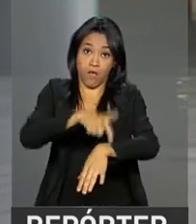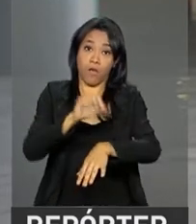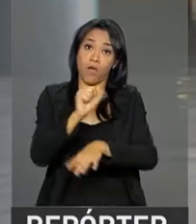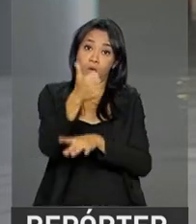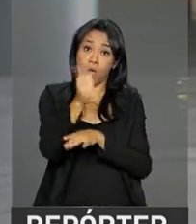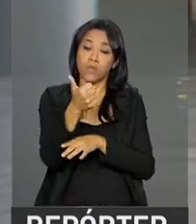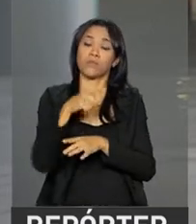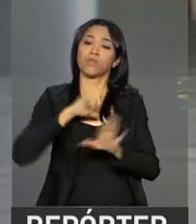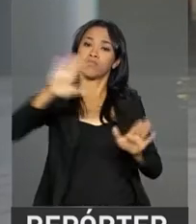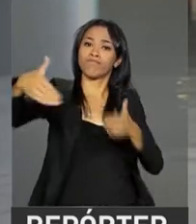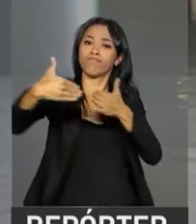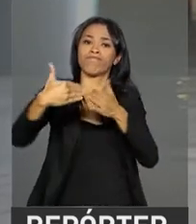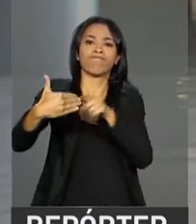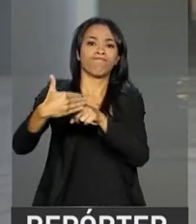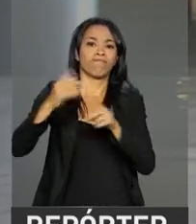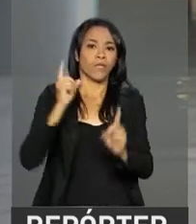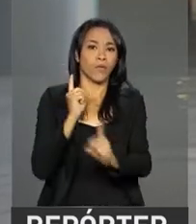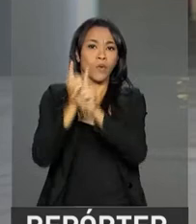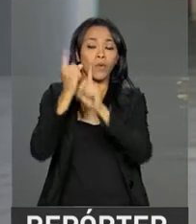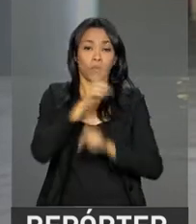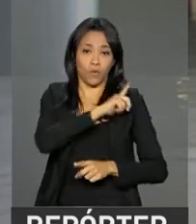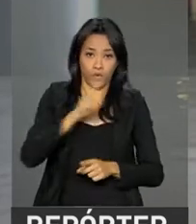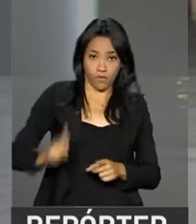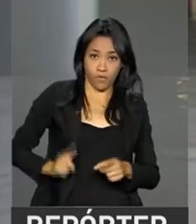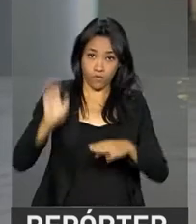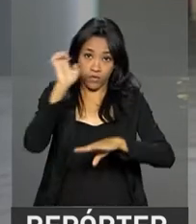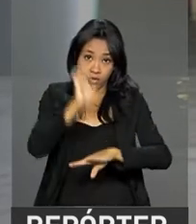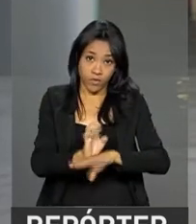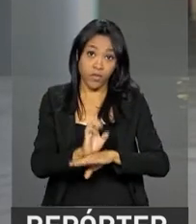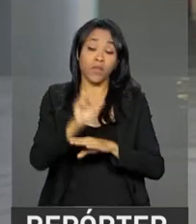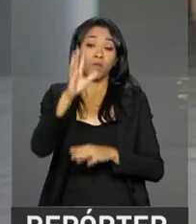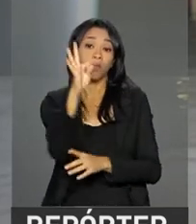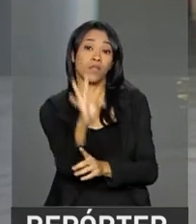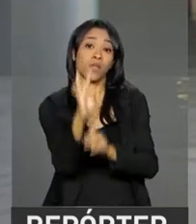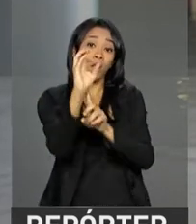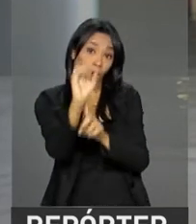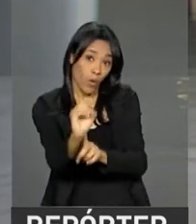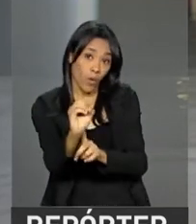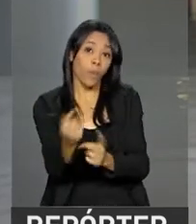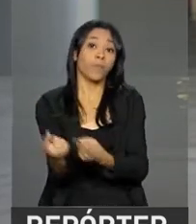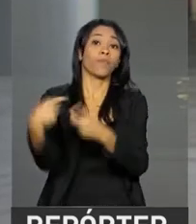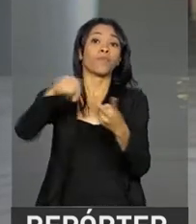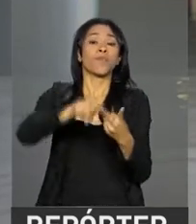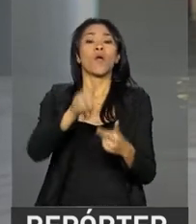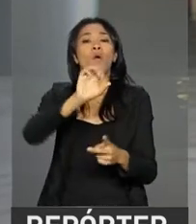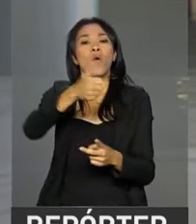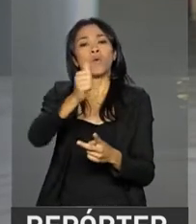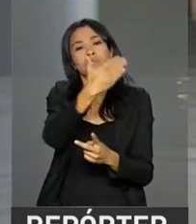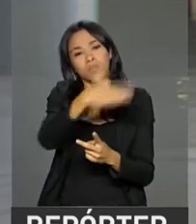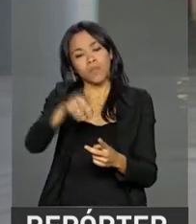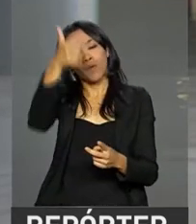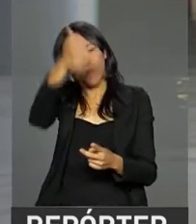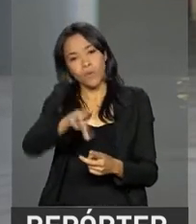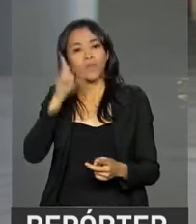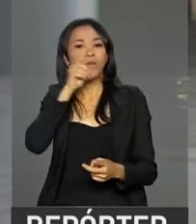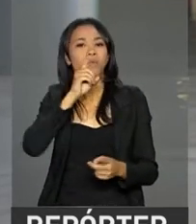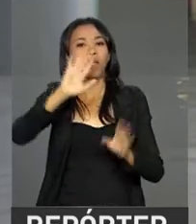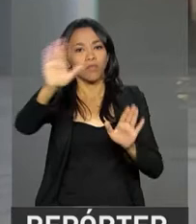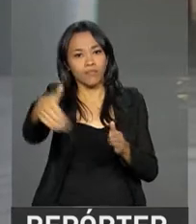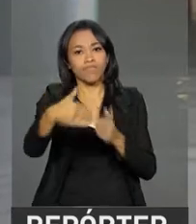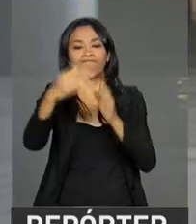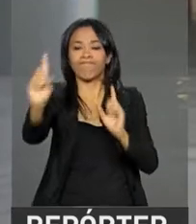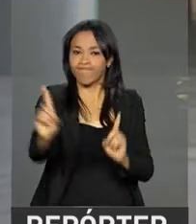se encontra com o governador do tocantins marcelo miranda e às 11 e meia com deputados jaime martins do